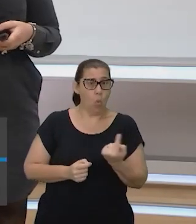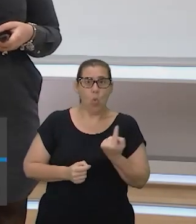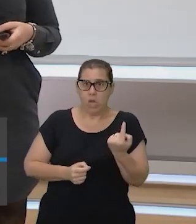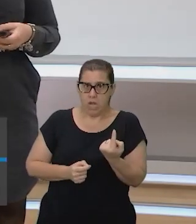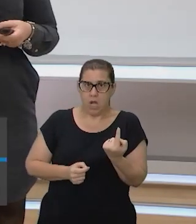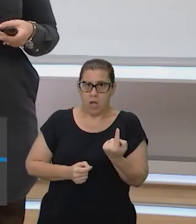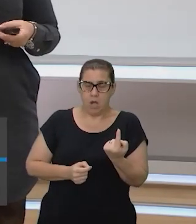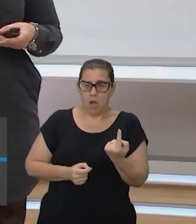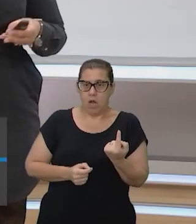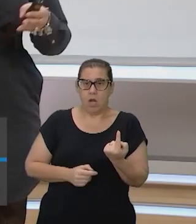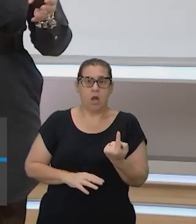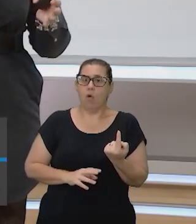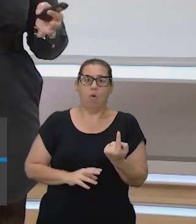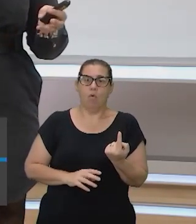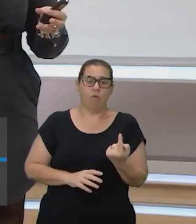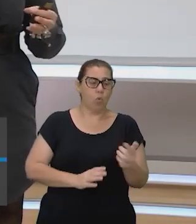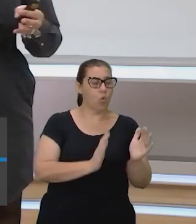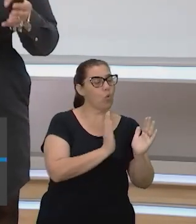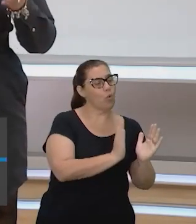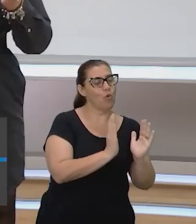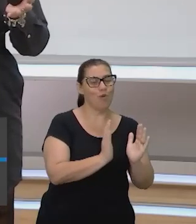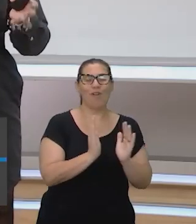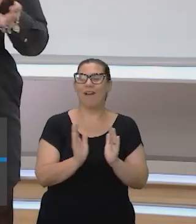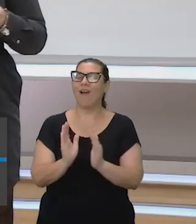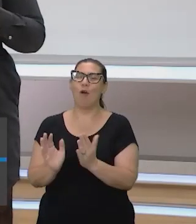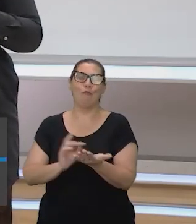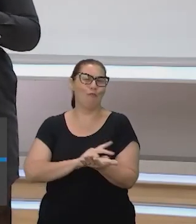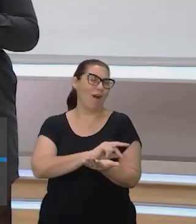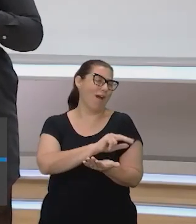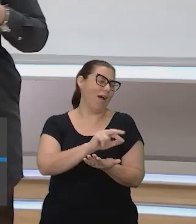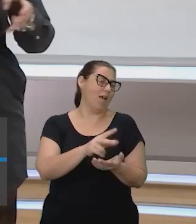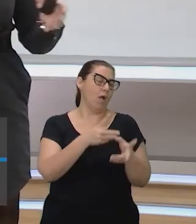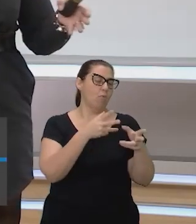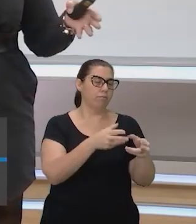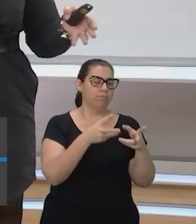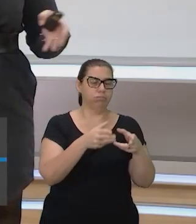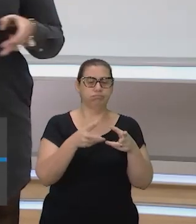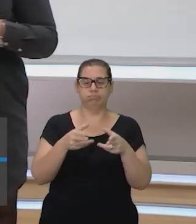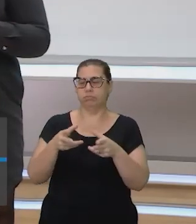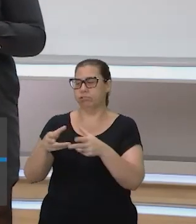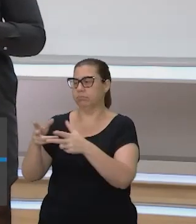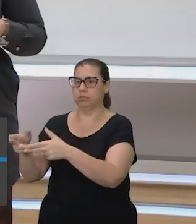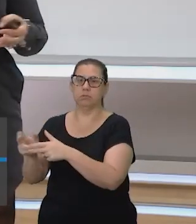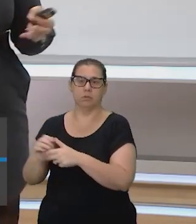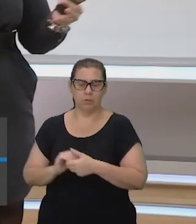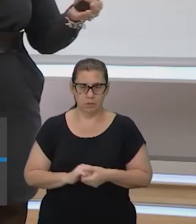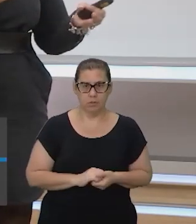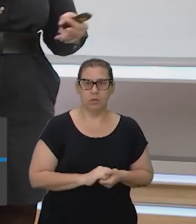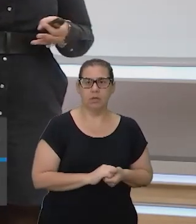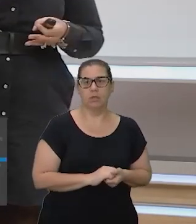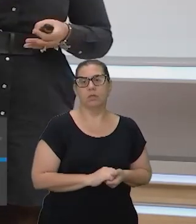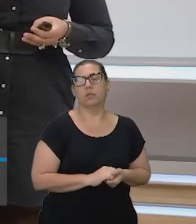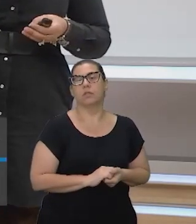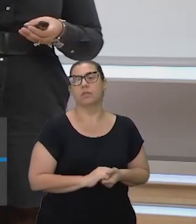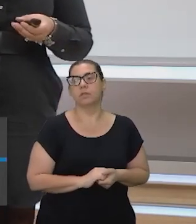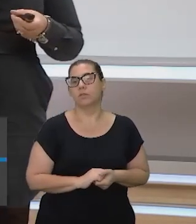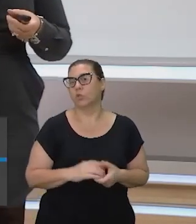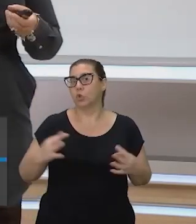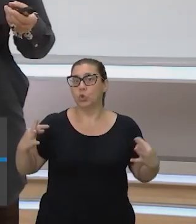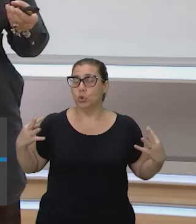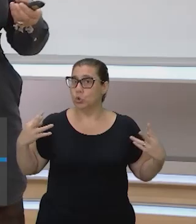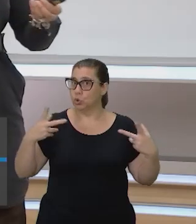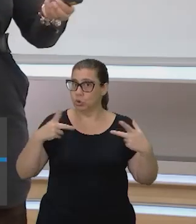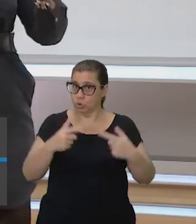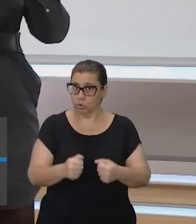obra, né, eles fazem uma série de obras exatamente iguais, uma igual a outra, né, mostrando essa questão seriada, e todas